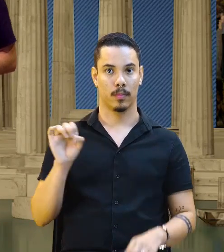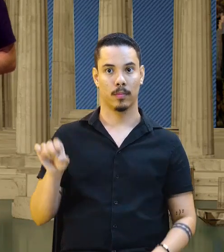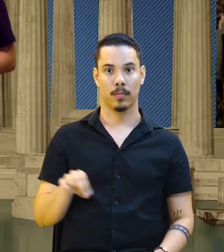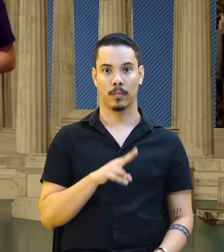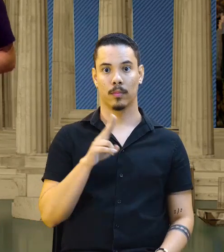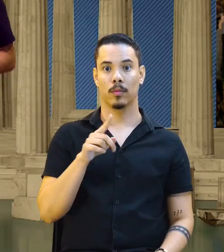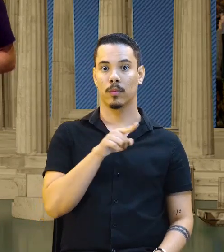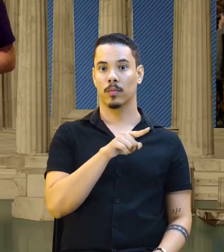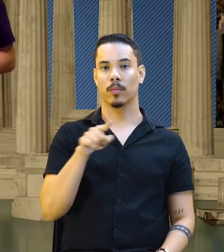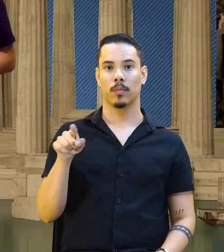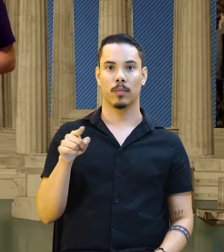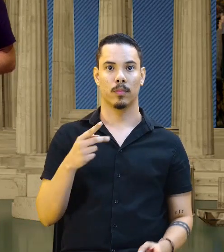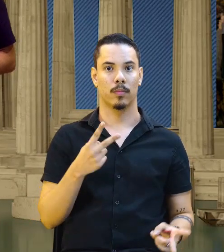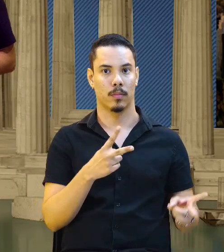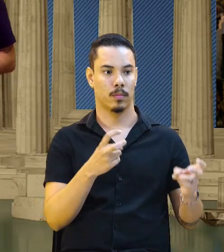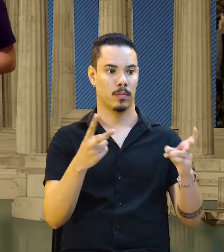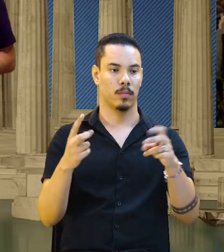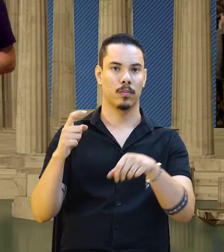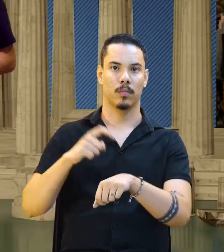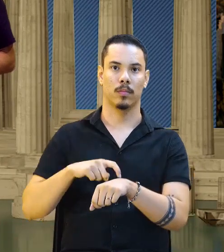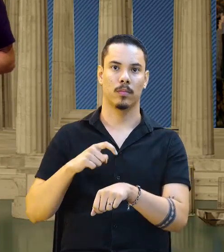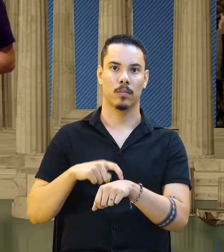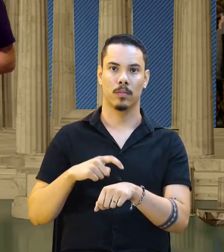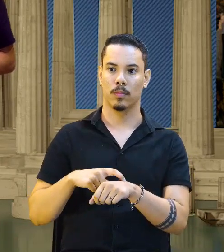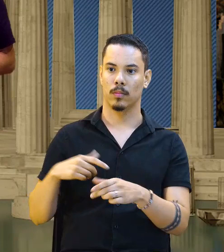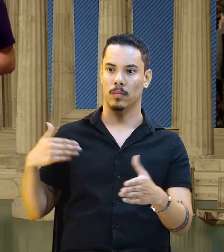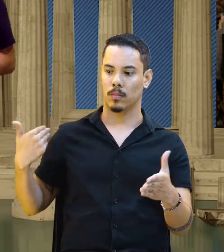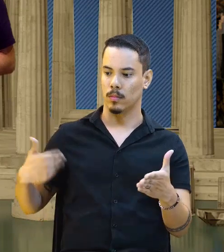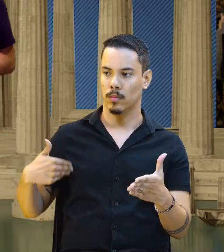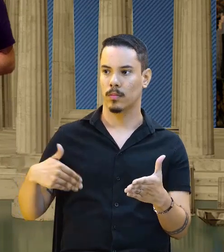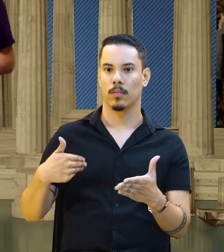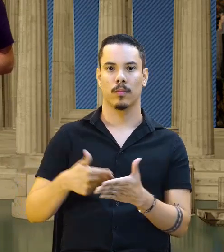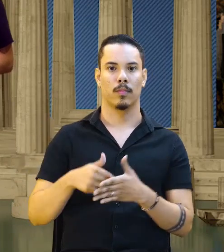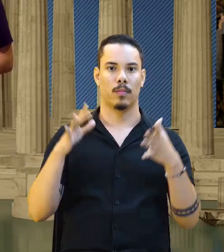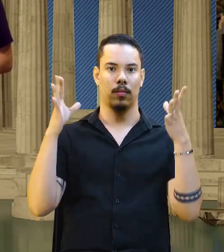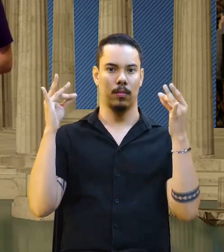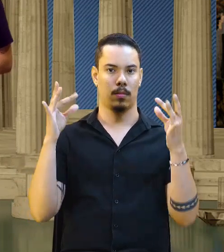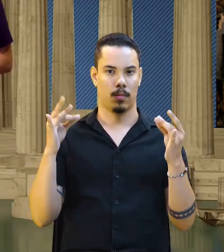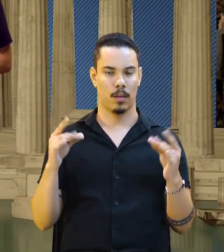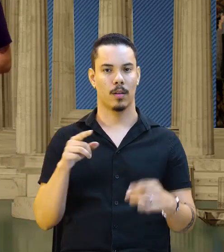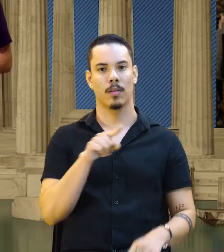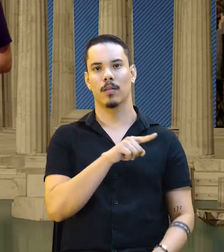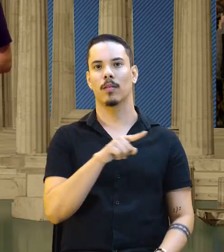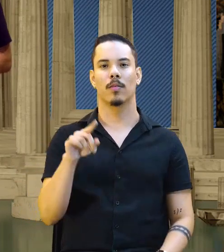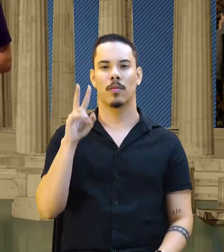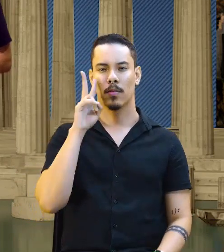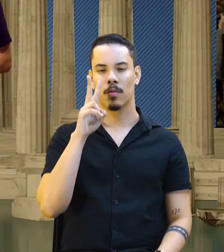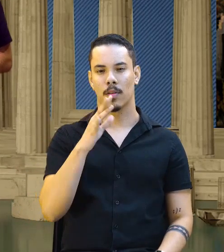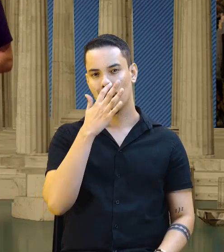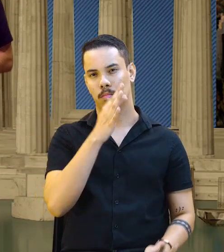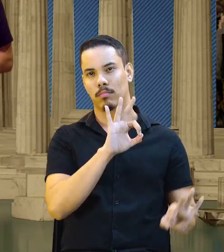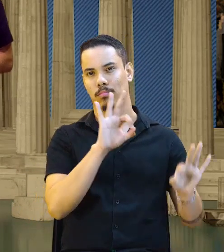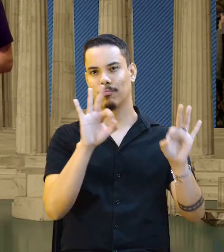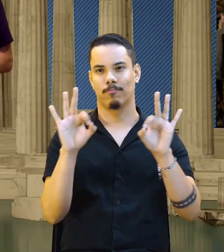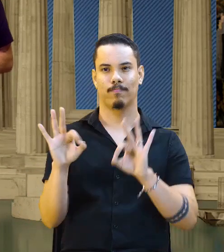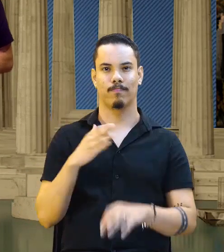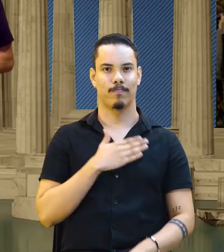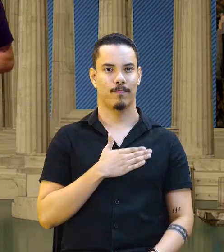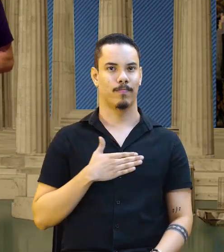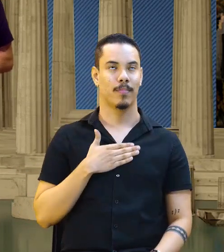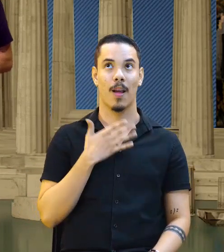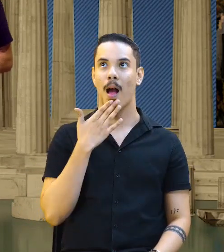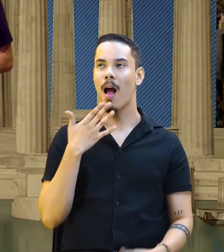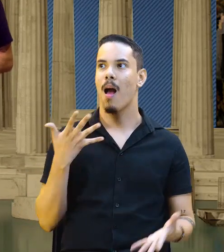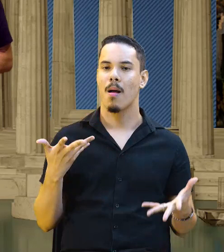ó, a partir do momento do passo a passo de conhecer as coisas, vocês vão se admirar e gostar. Nossa, que maravilha, aprendi